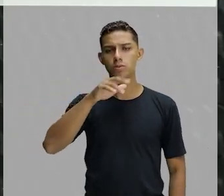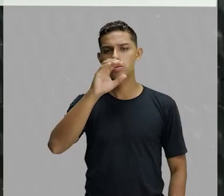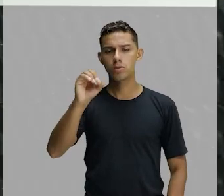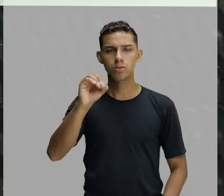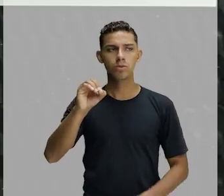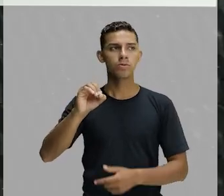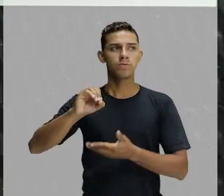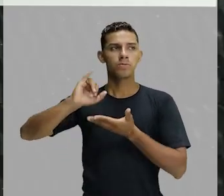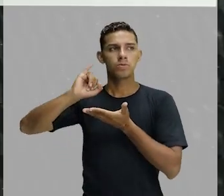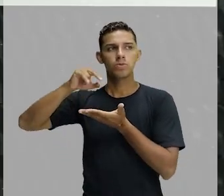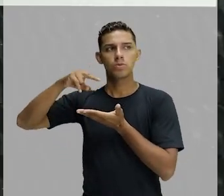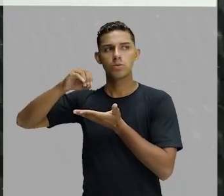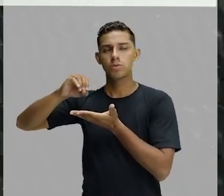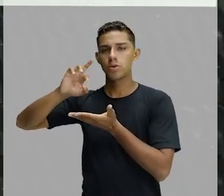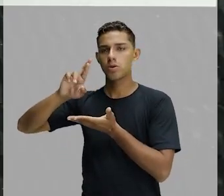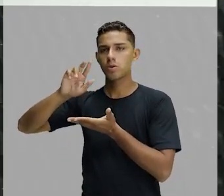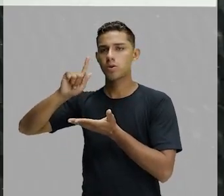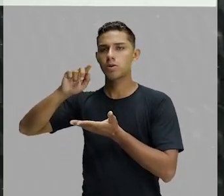a gente consiga